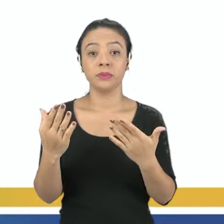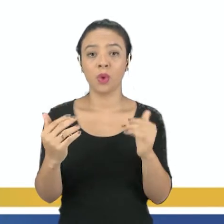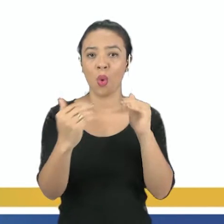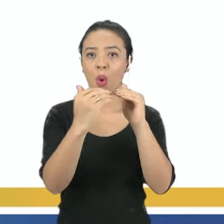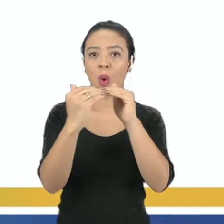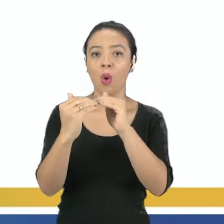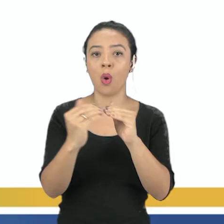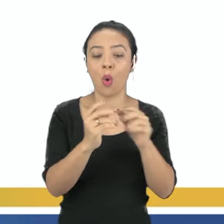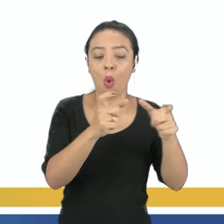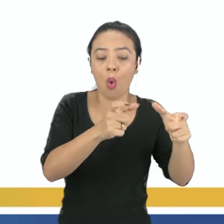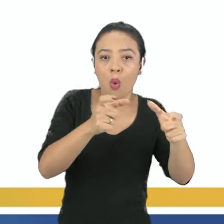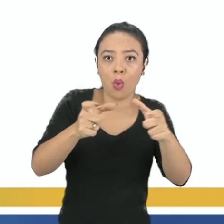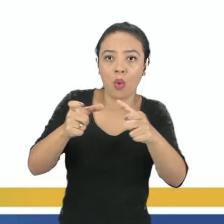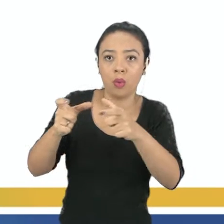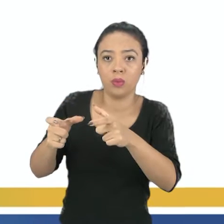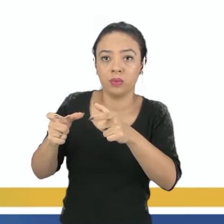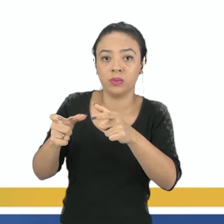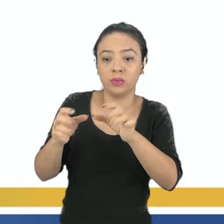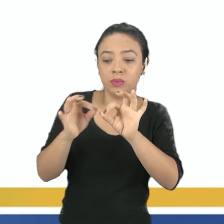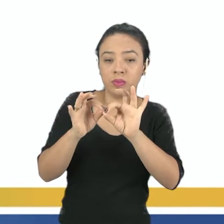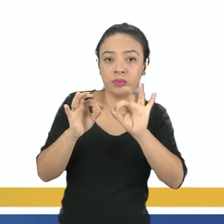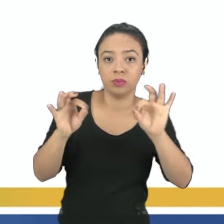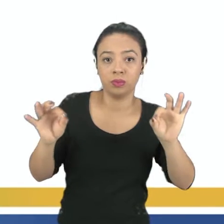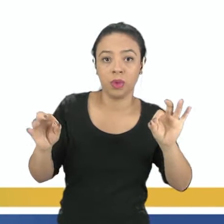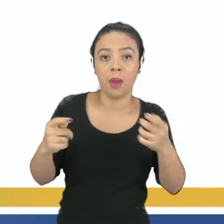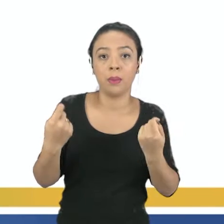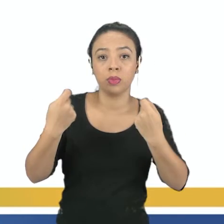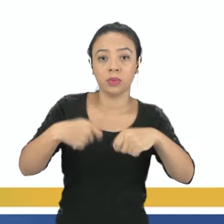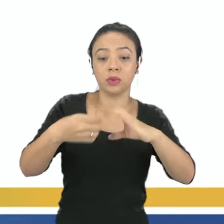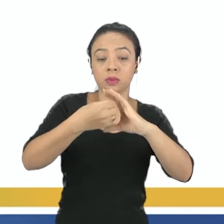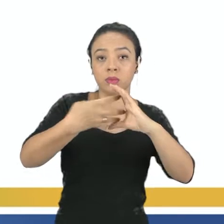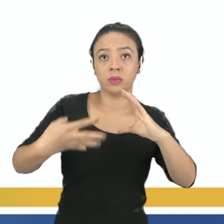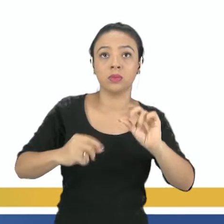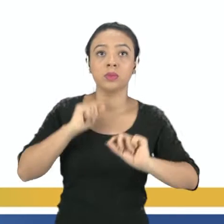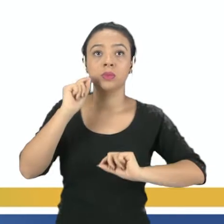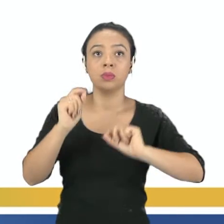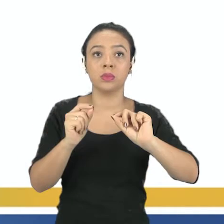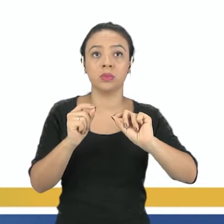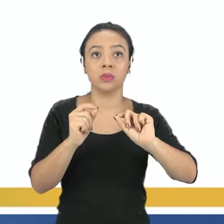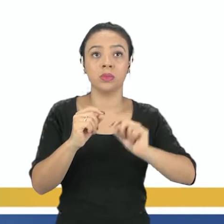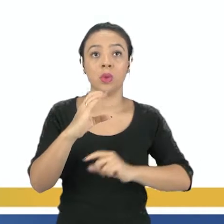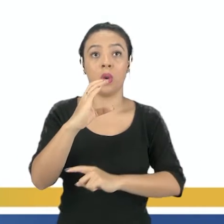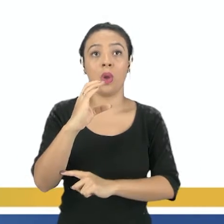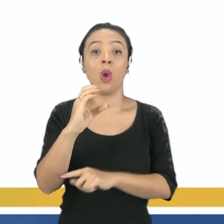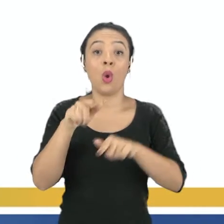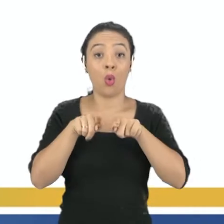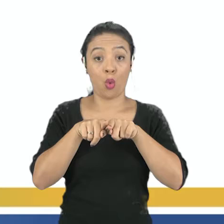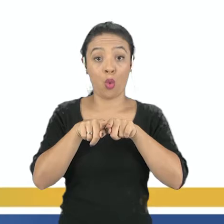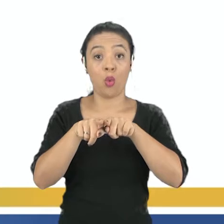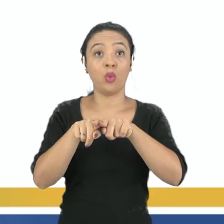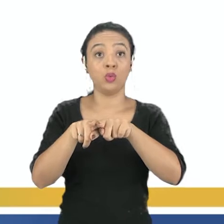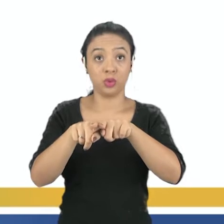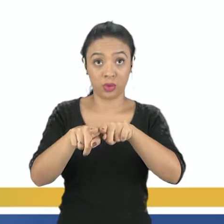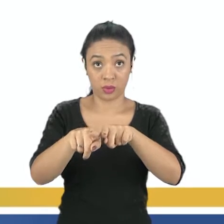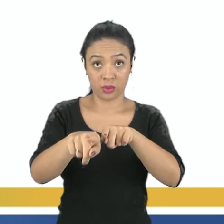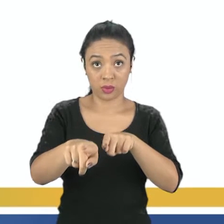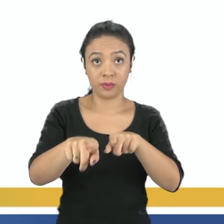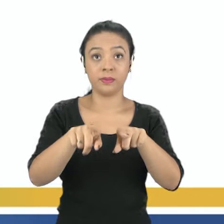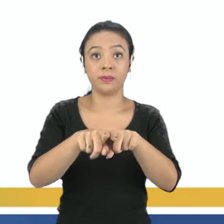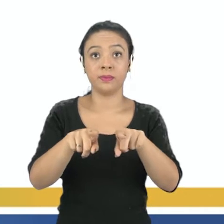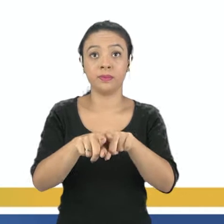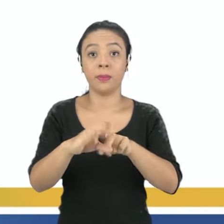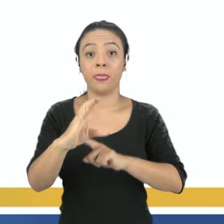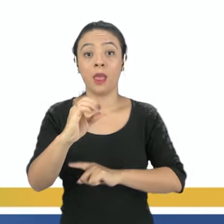de acordo com a sua posição os segmentos de reta eles podem ser classificados ainda em segmentos consecutivos segmentos